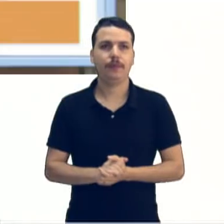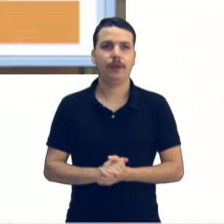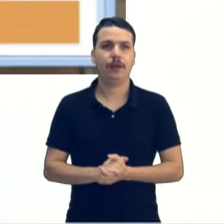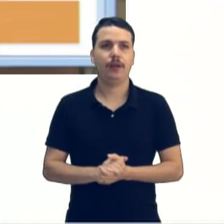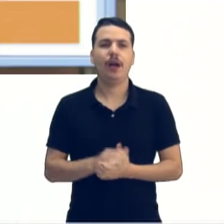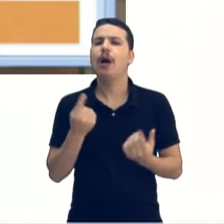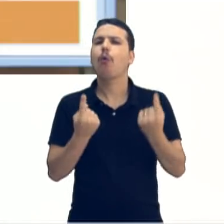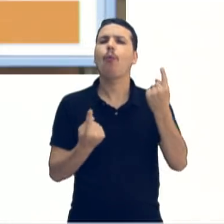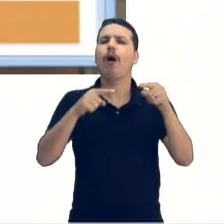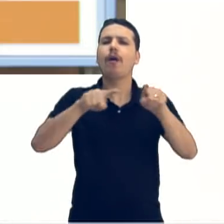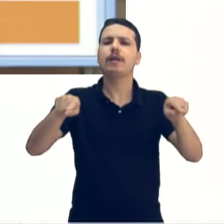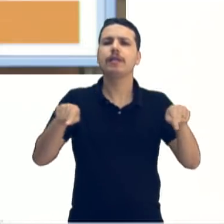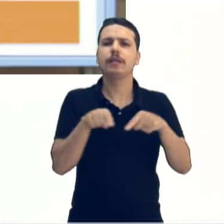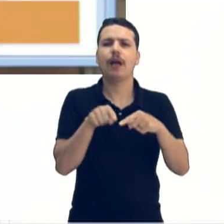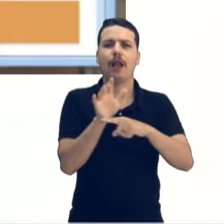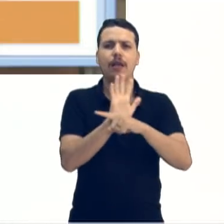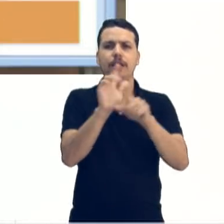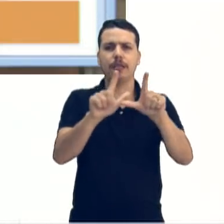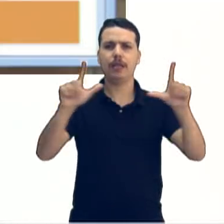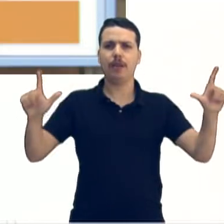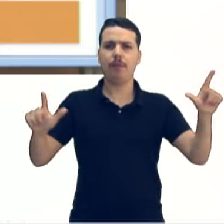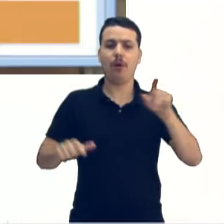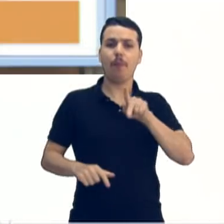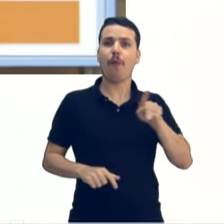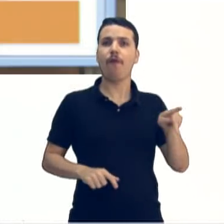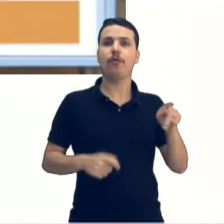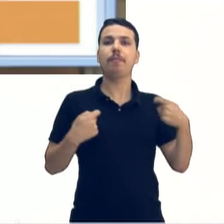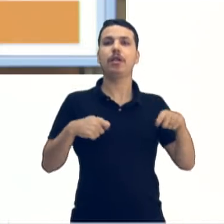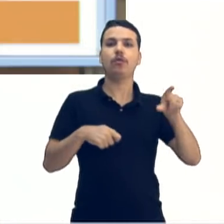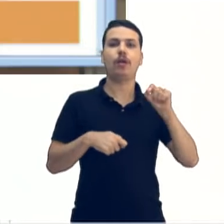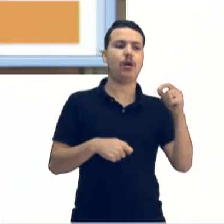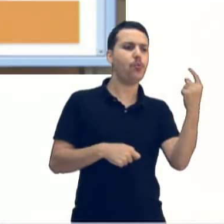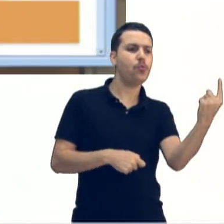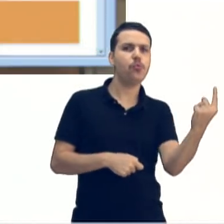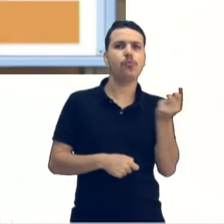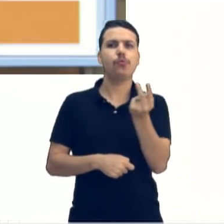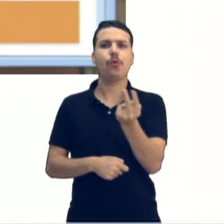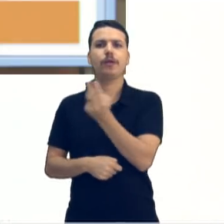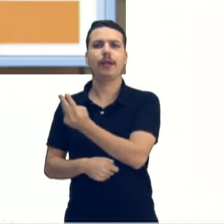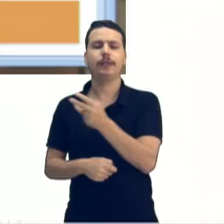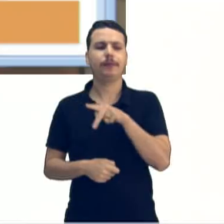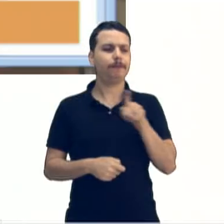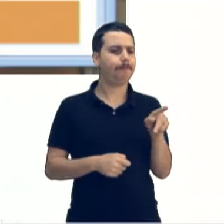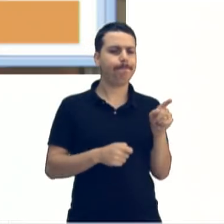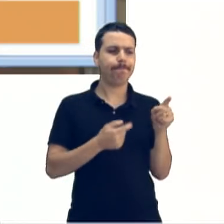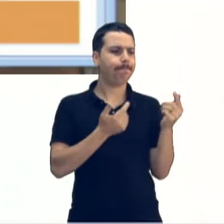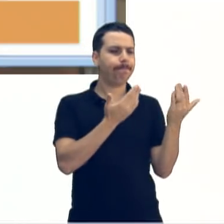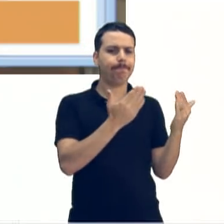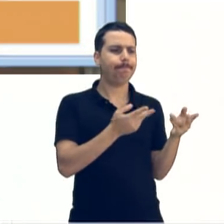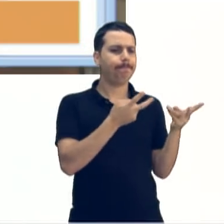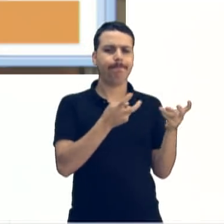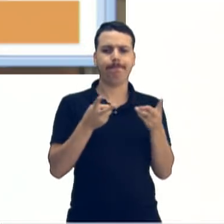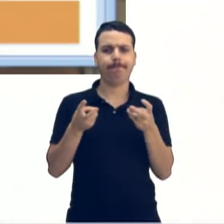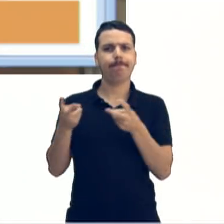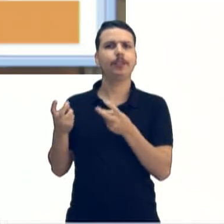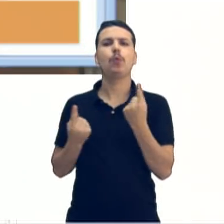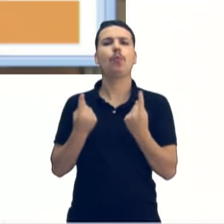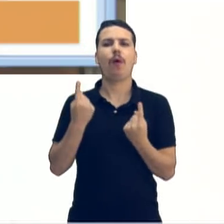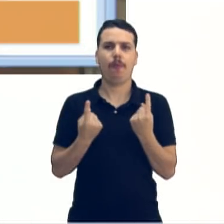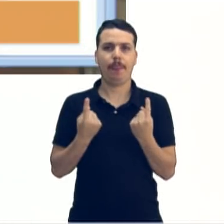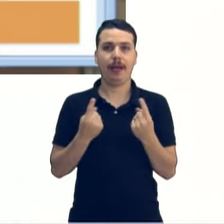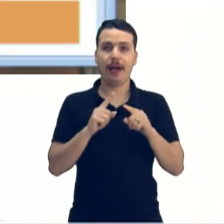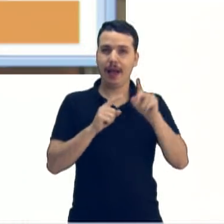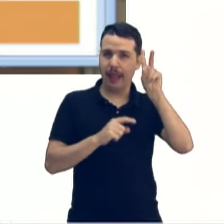Qual sala de cinema os professores deverão escolher? Lembrando bem que tem exigências. No primeiro